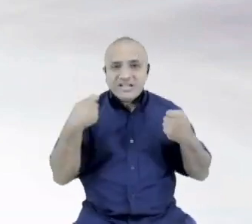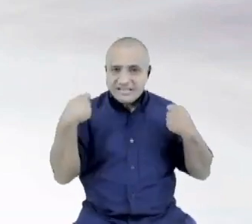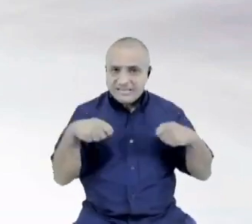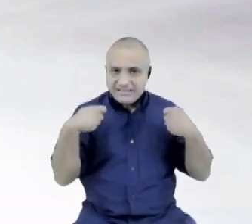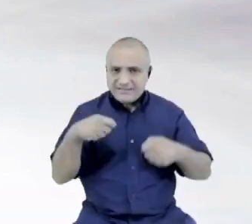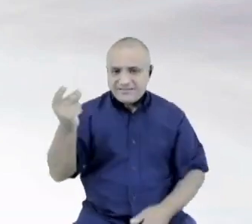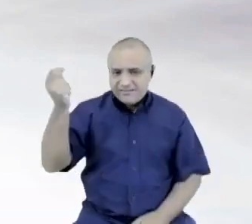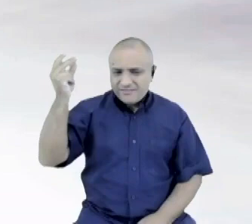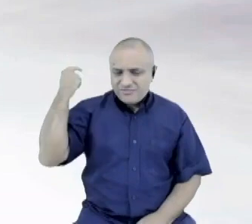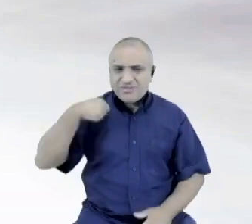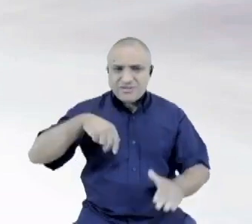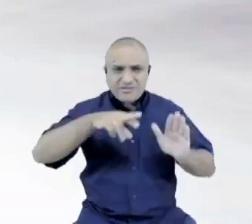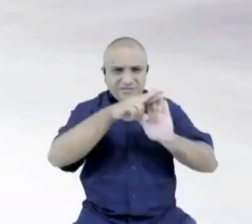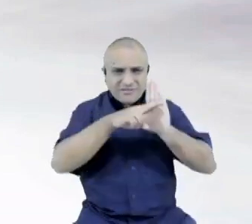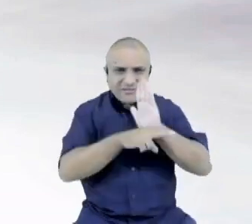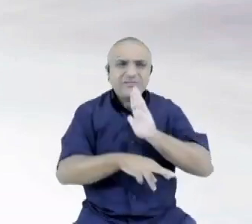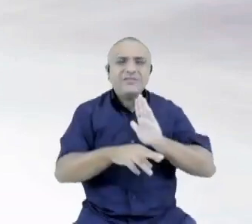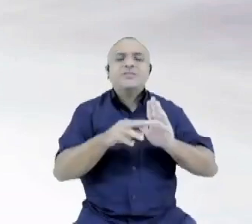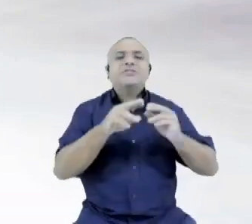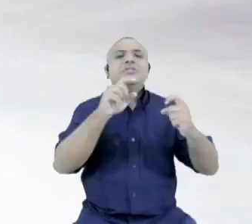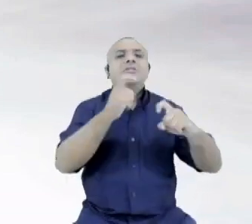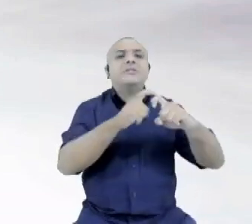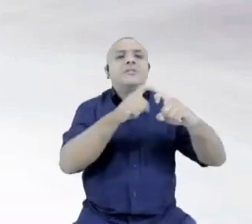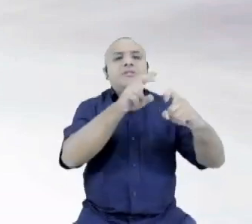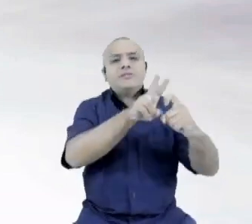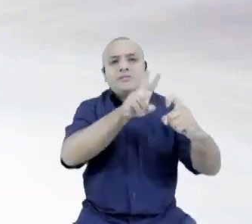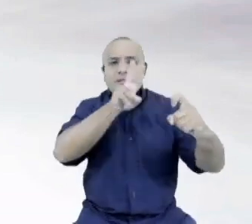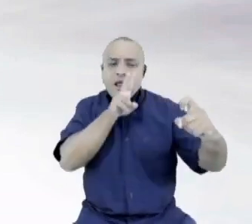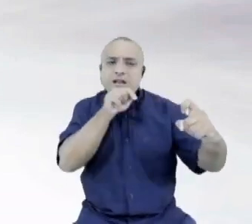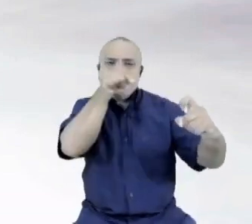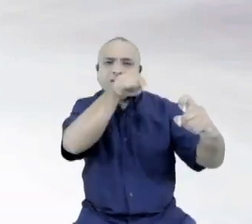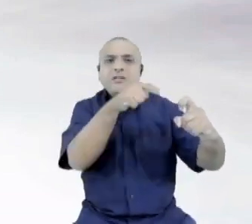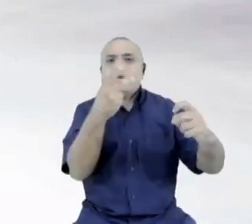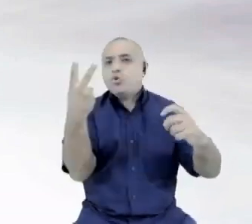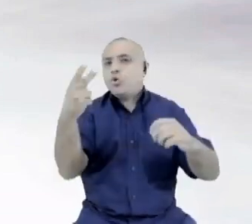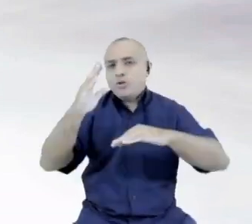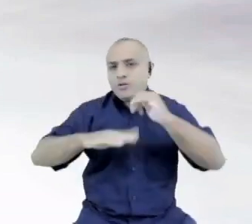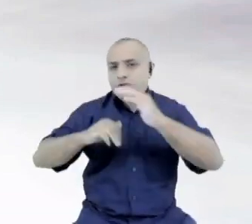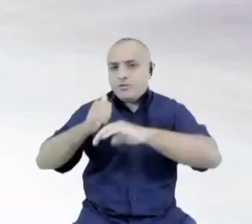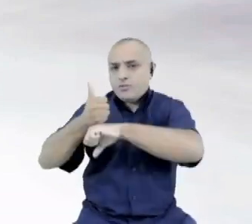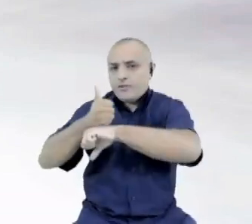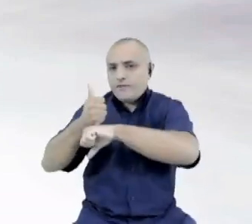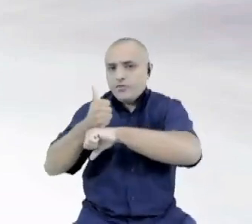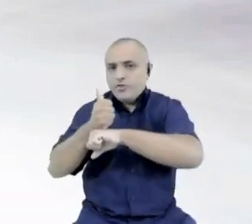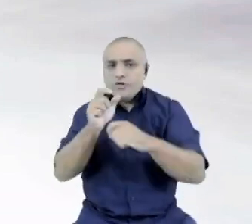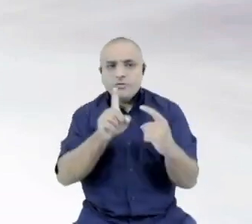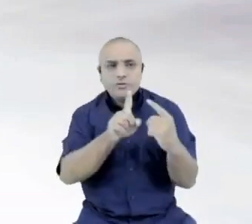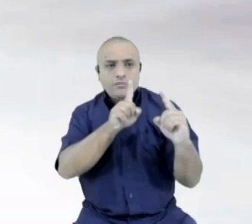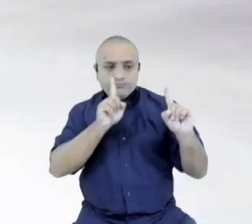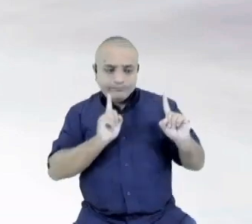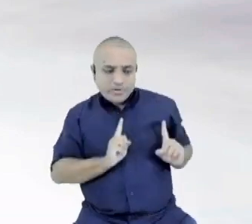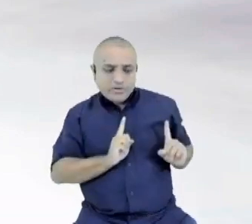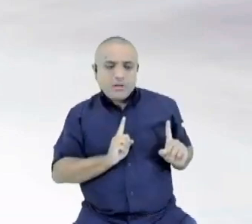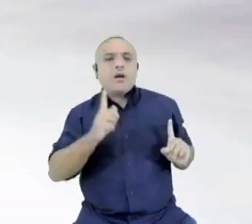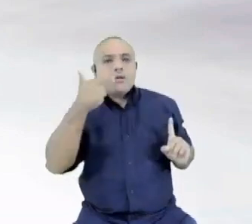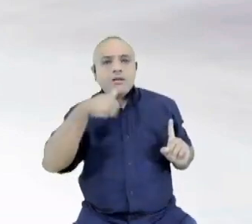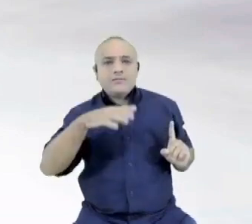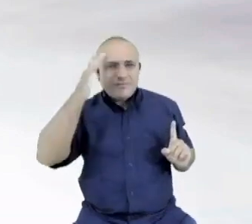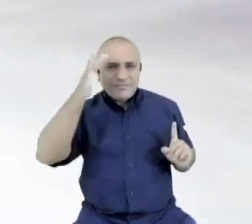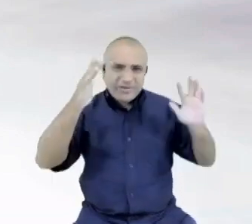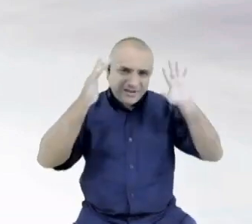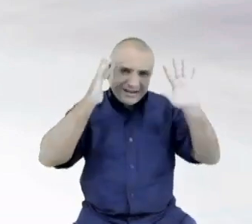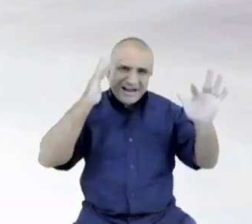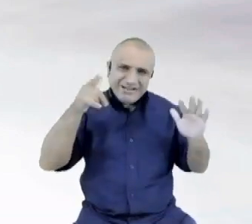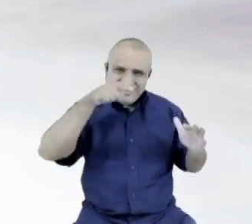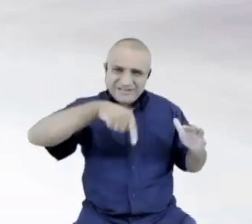antiga regulamentação de tele de ter 2 profissionais nas pontas, né? A gente imagina isso em termos